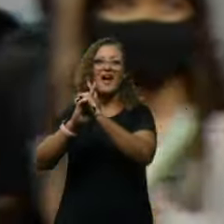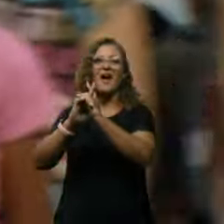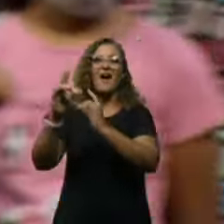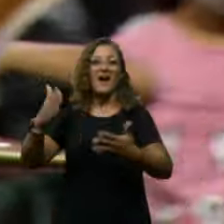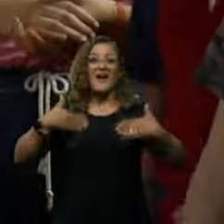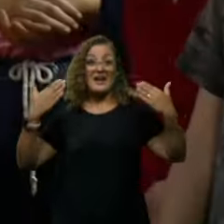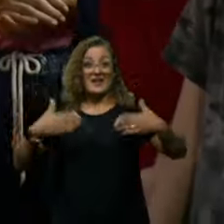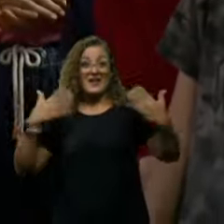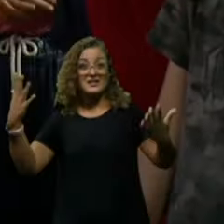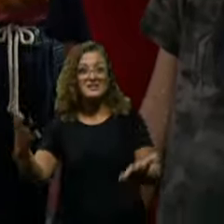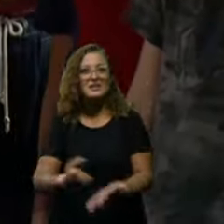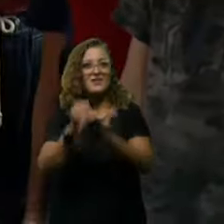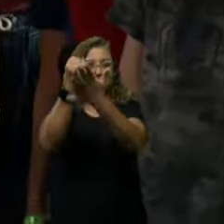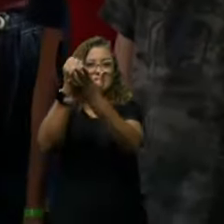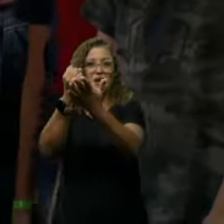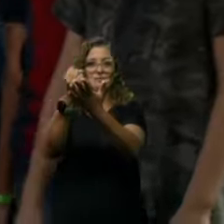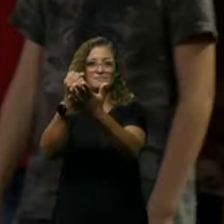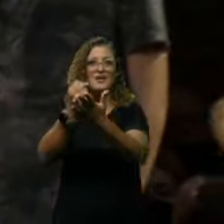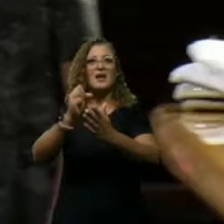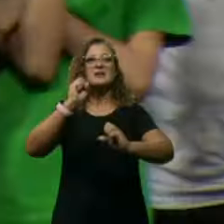Salmo 51